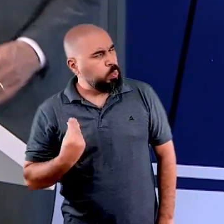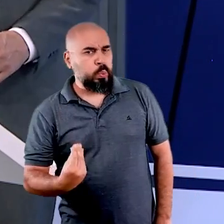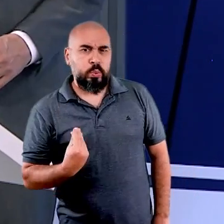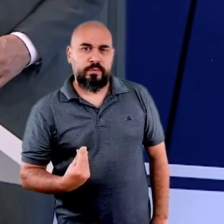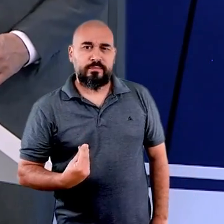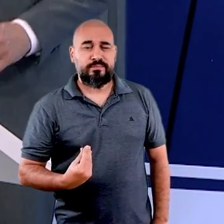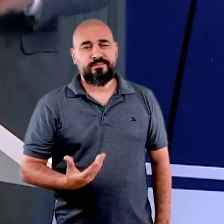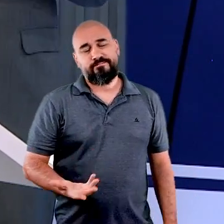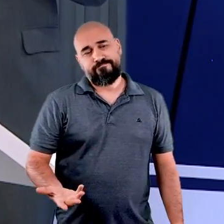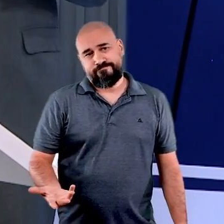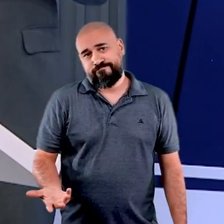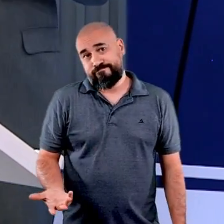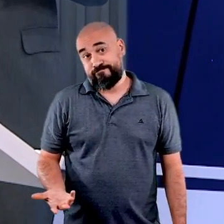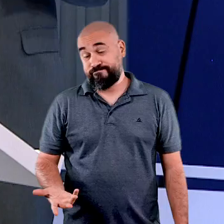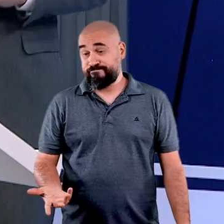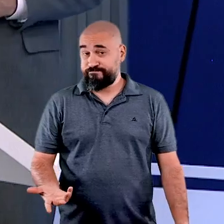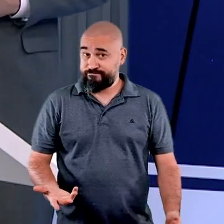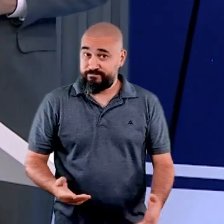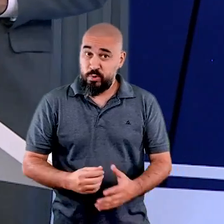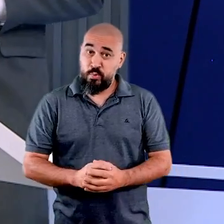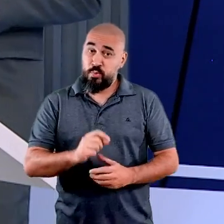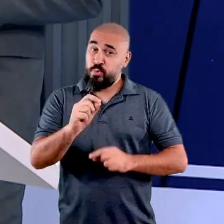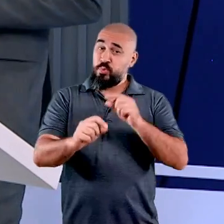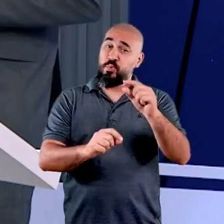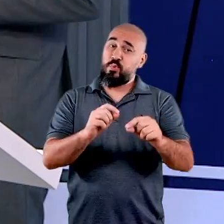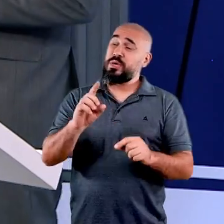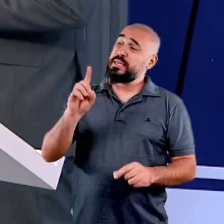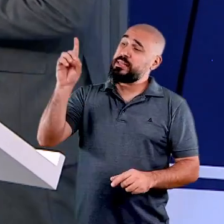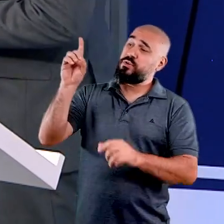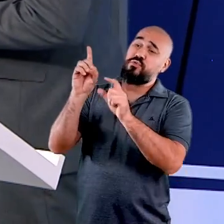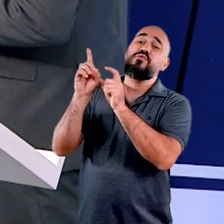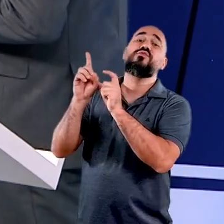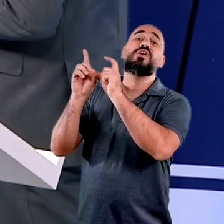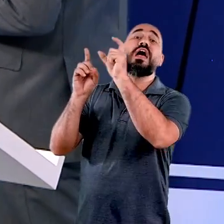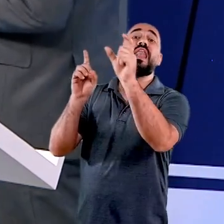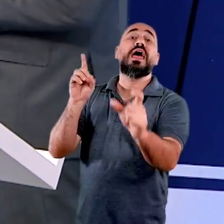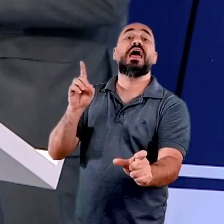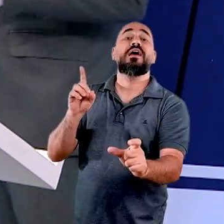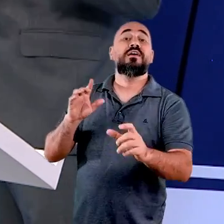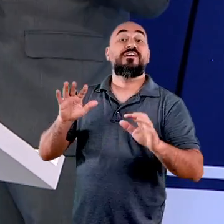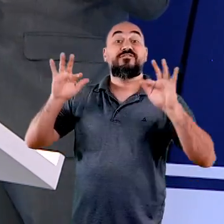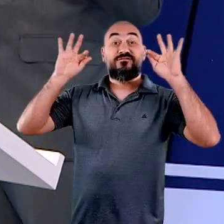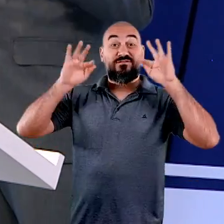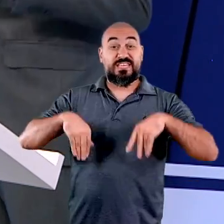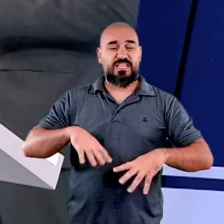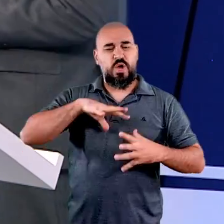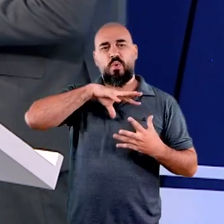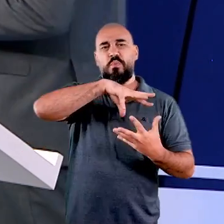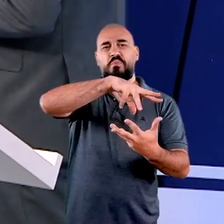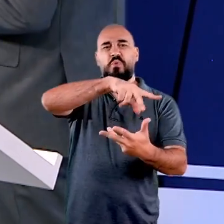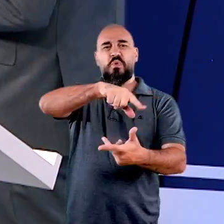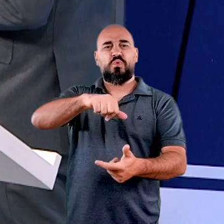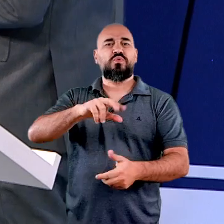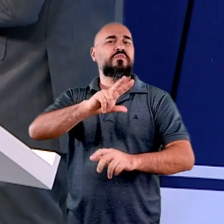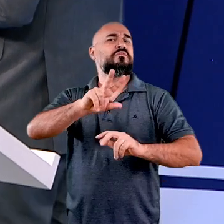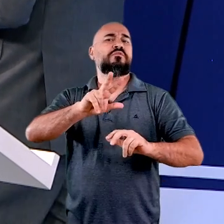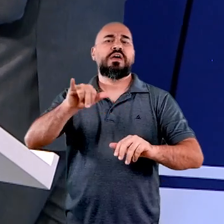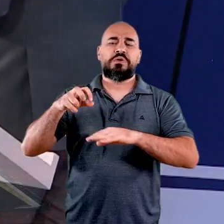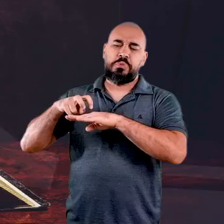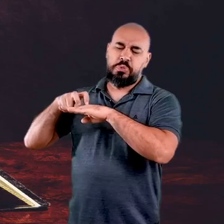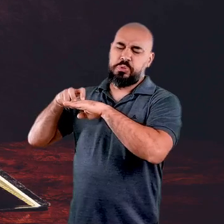E veja o que é que Ele vai falar nos momentos finais da história. Diz